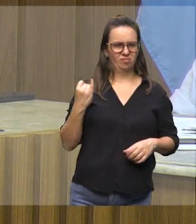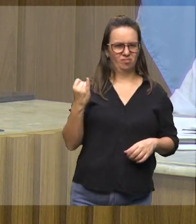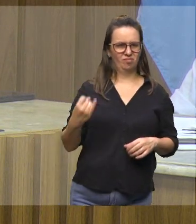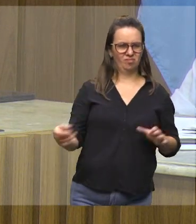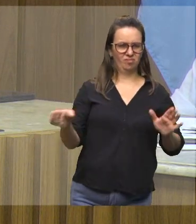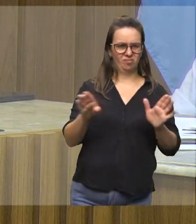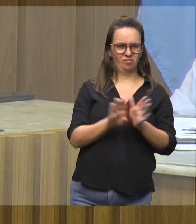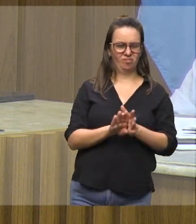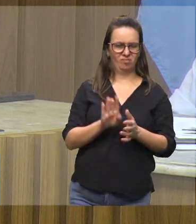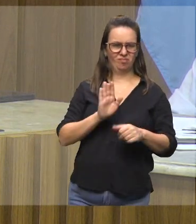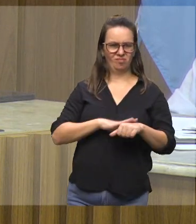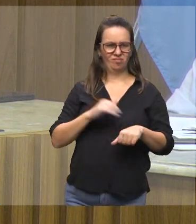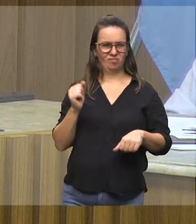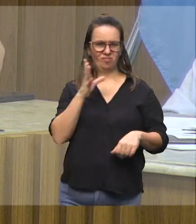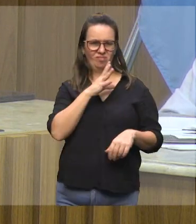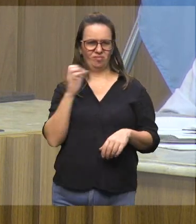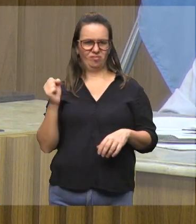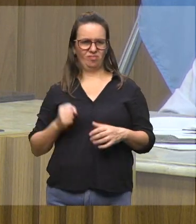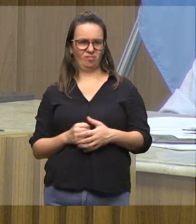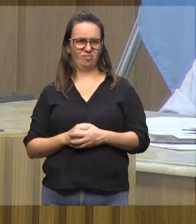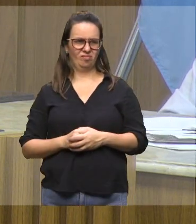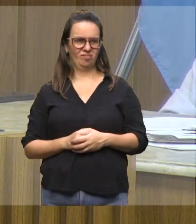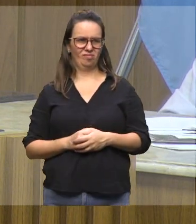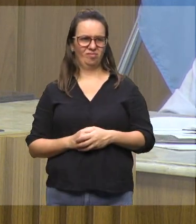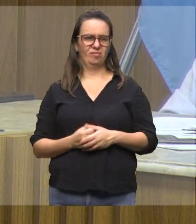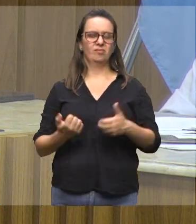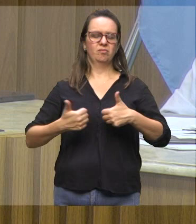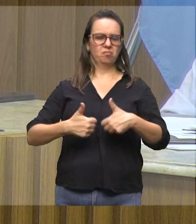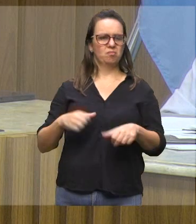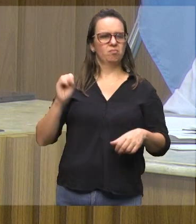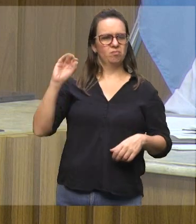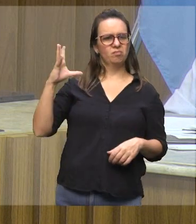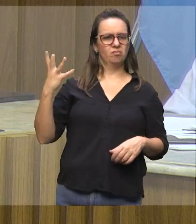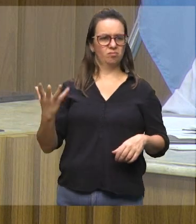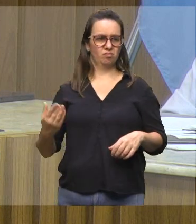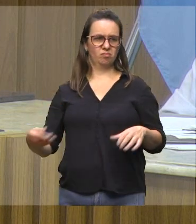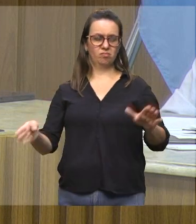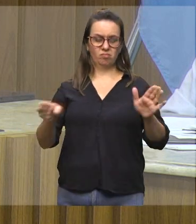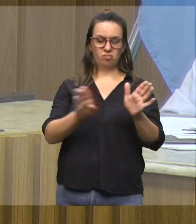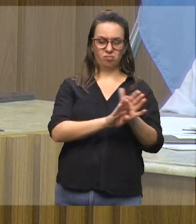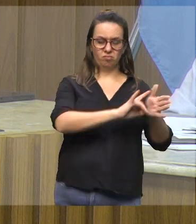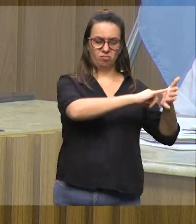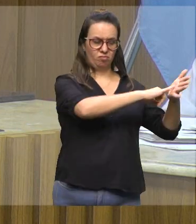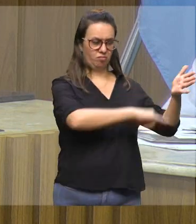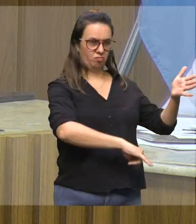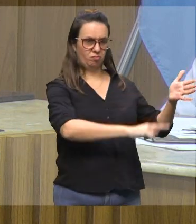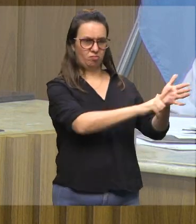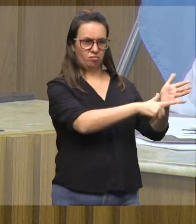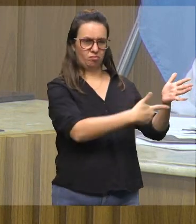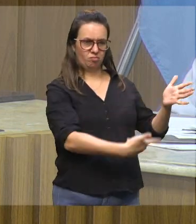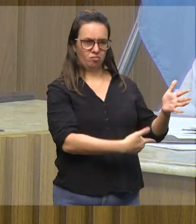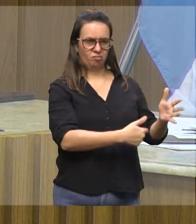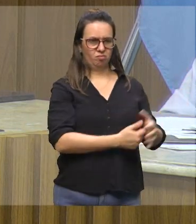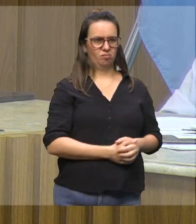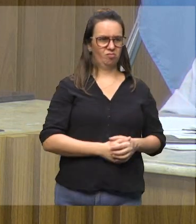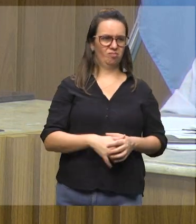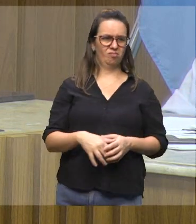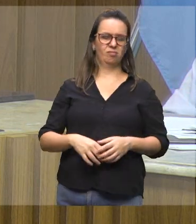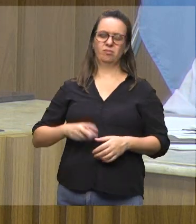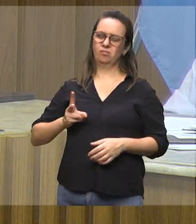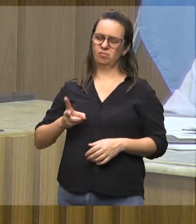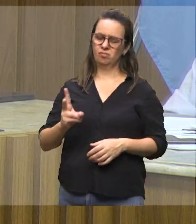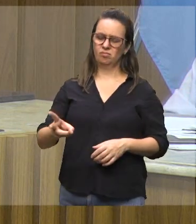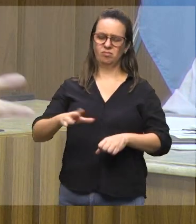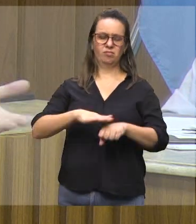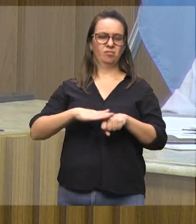breve possível para cá. Nós sabemos que a movimentação está por vir. Está por vir. A gente sente, conversa,